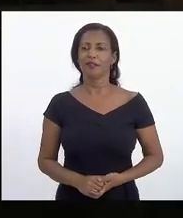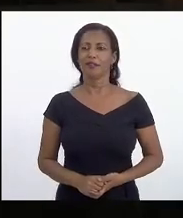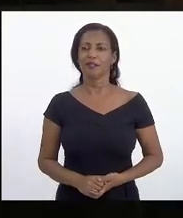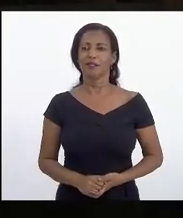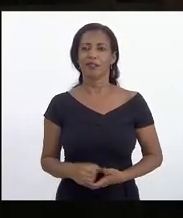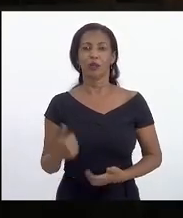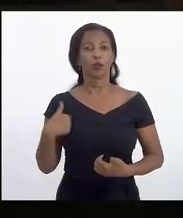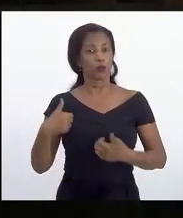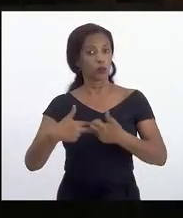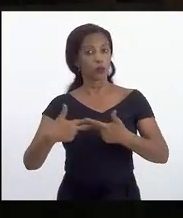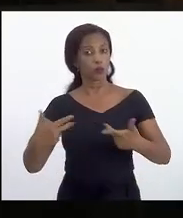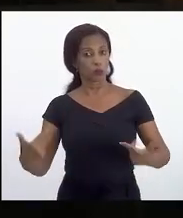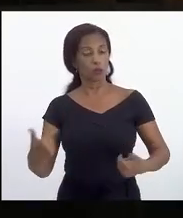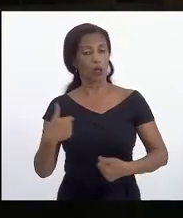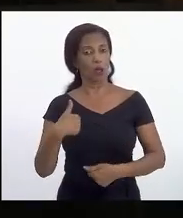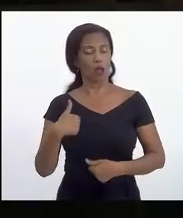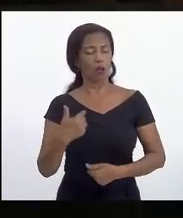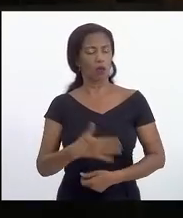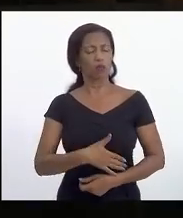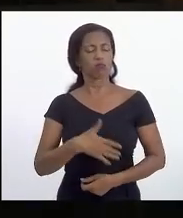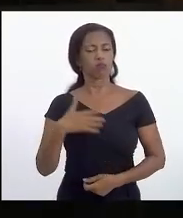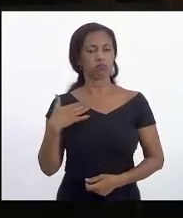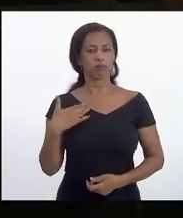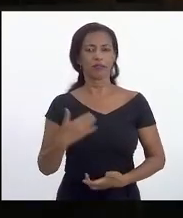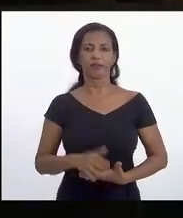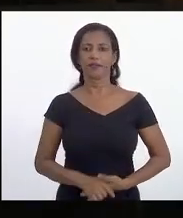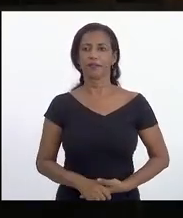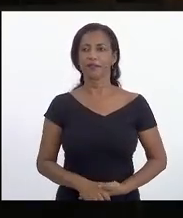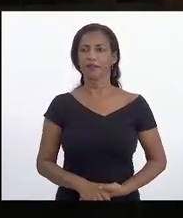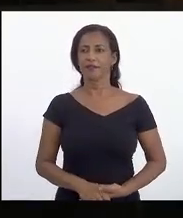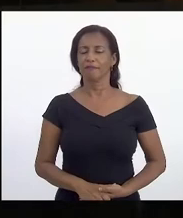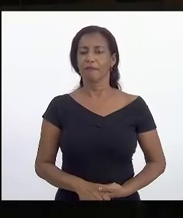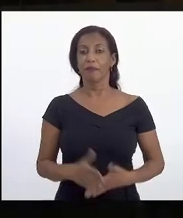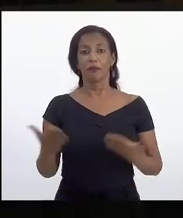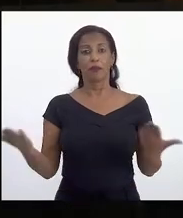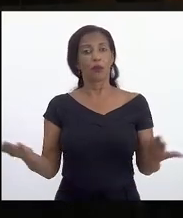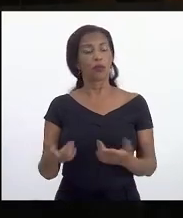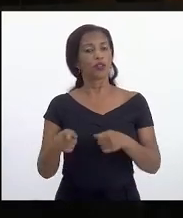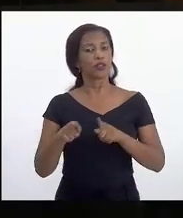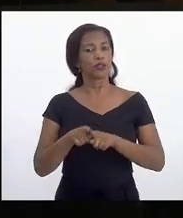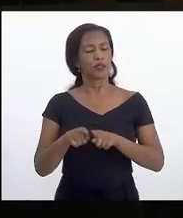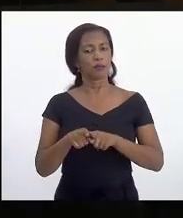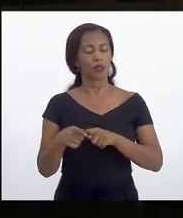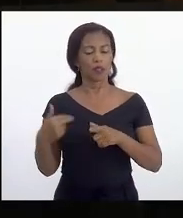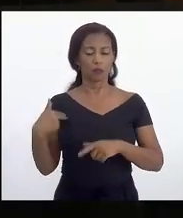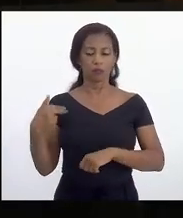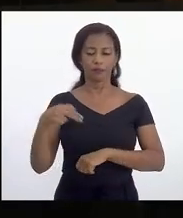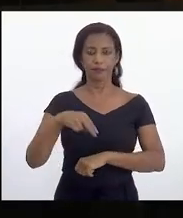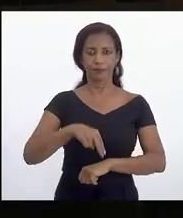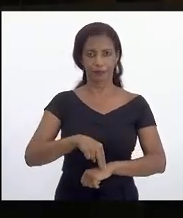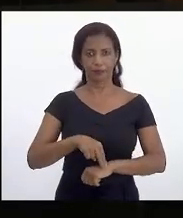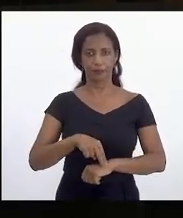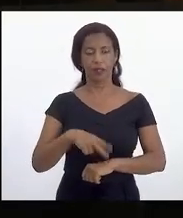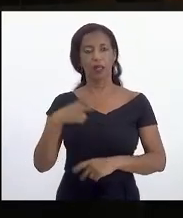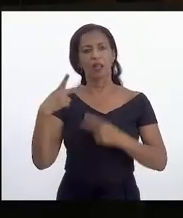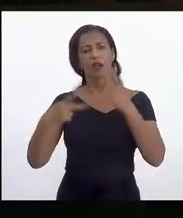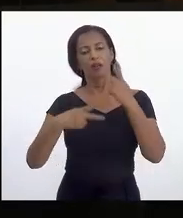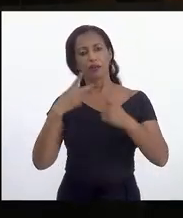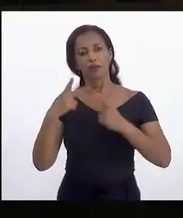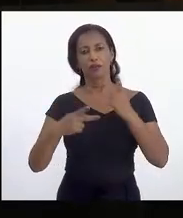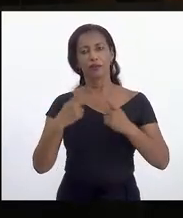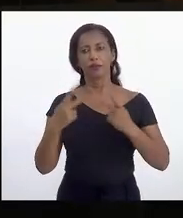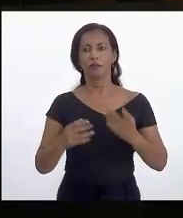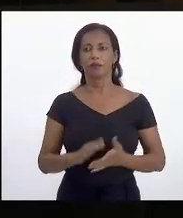do qual eu muito me orgulho e hoje também gostaria de estar aqui falando